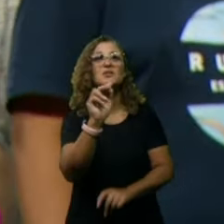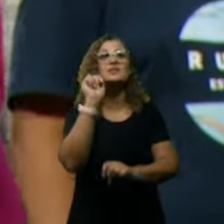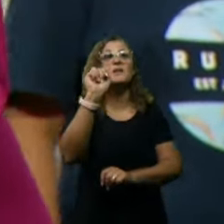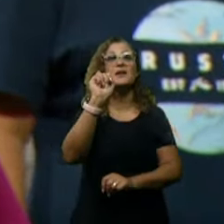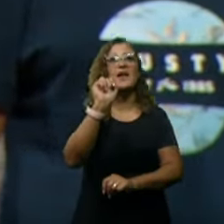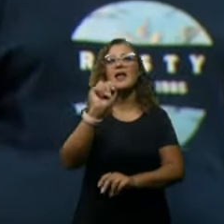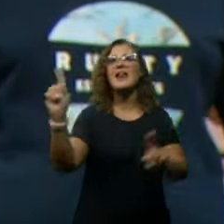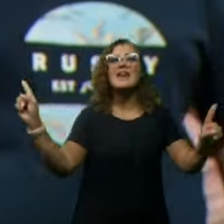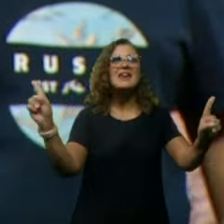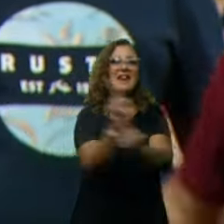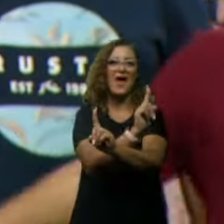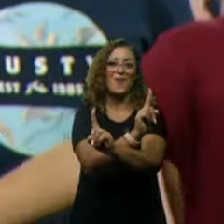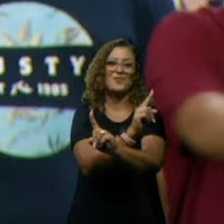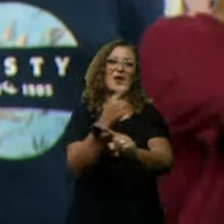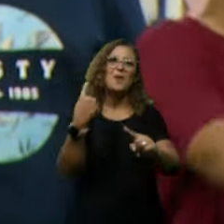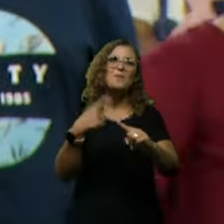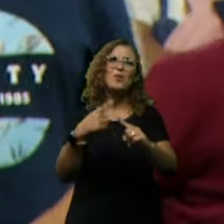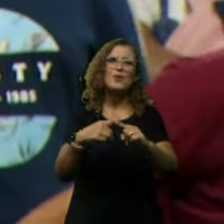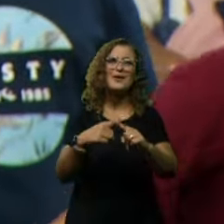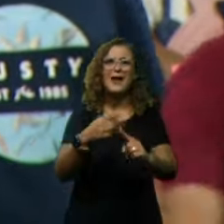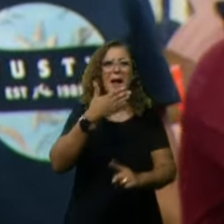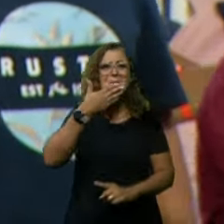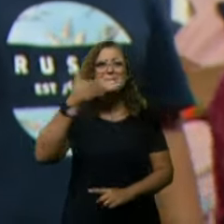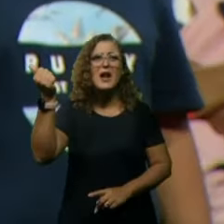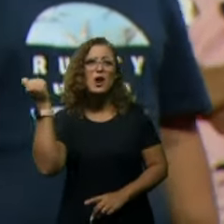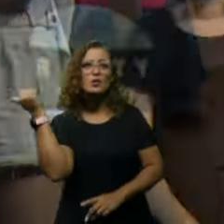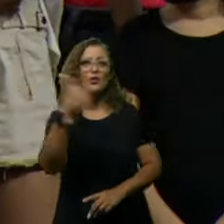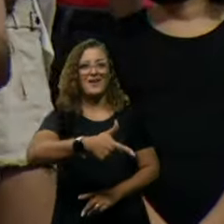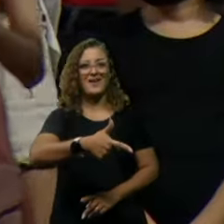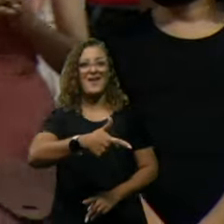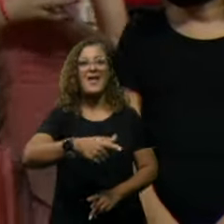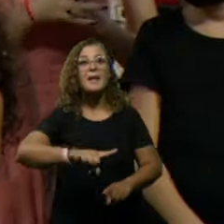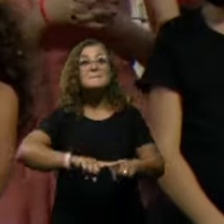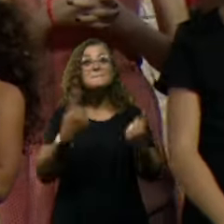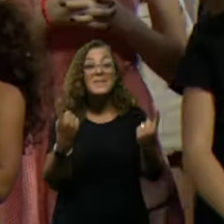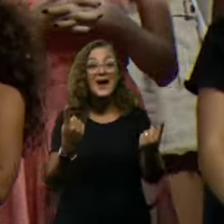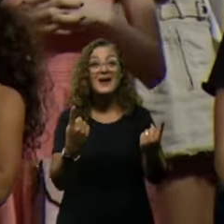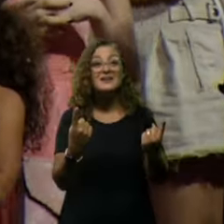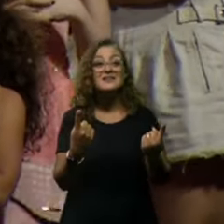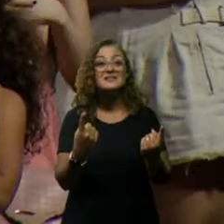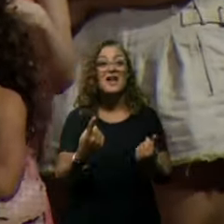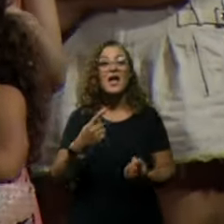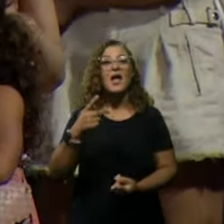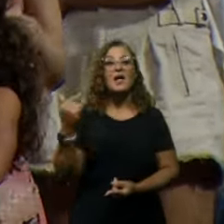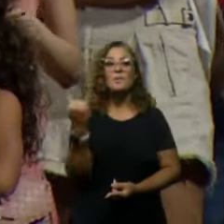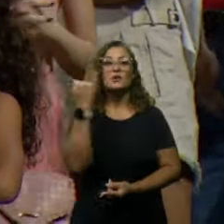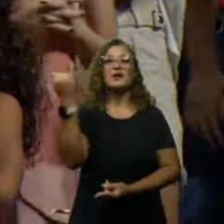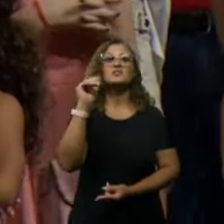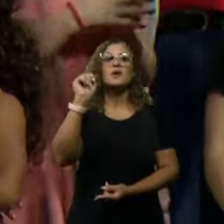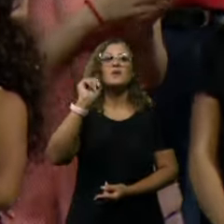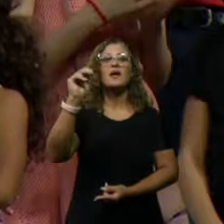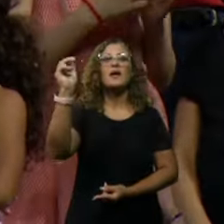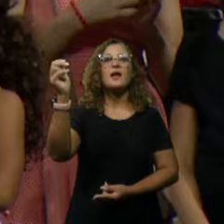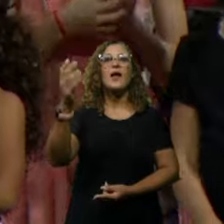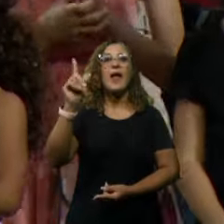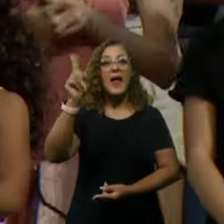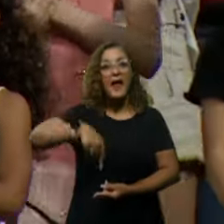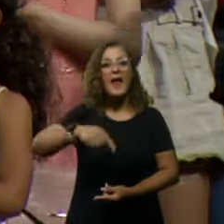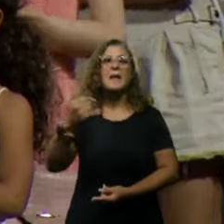porque não é sobre ser melhor é sobre ser tá ligado que a gente tá entendendo